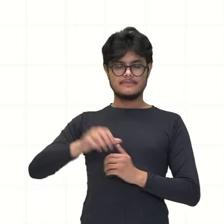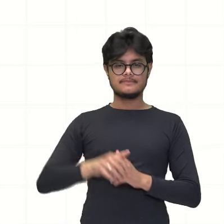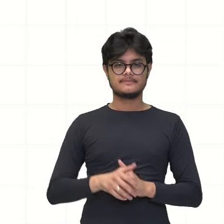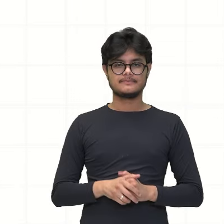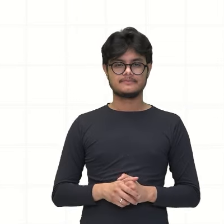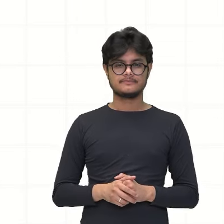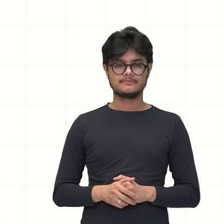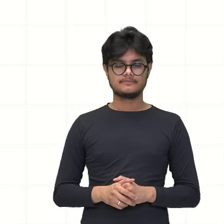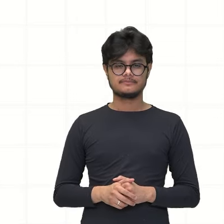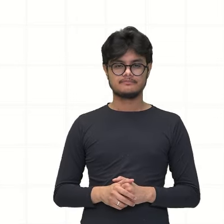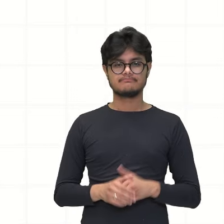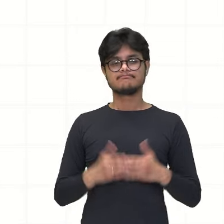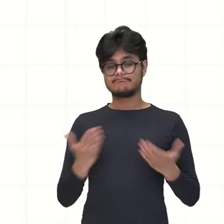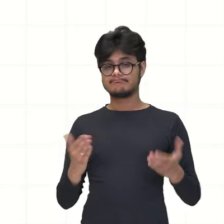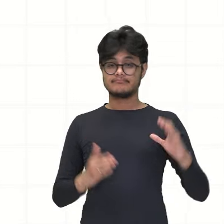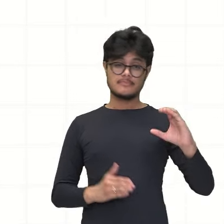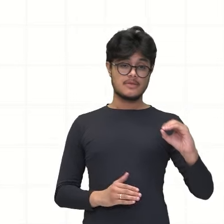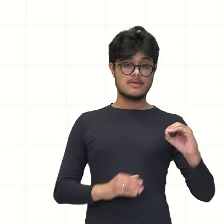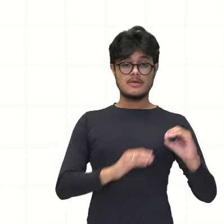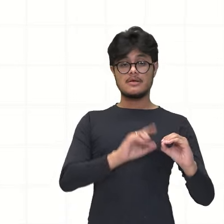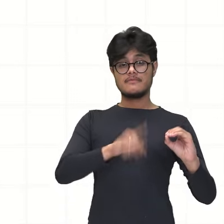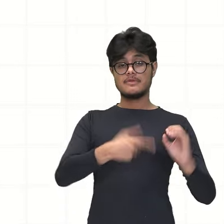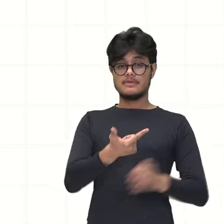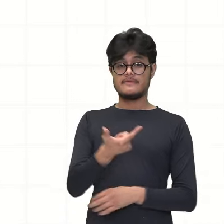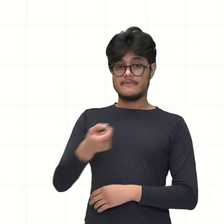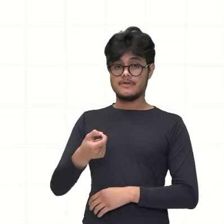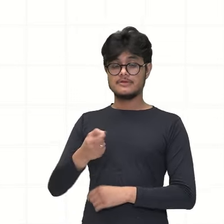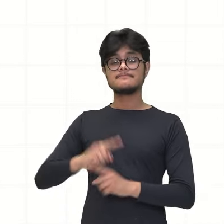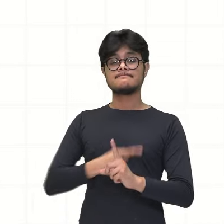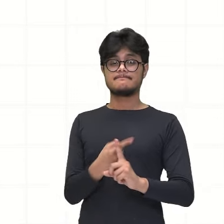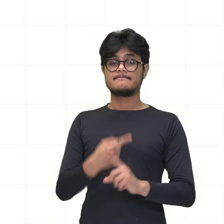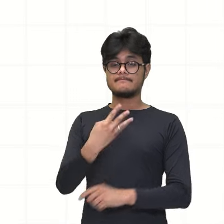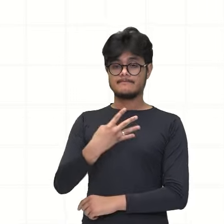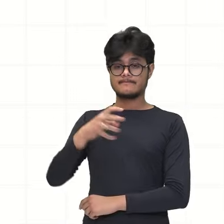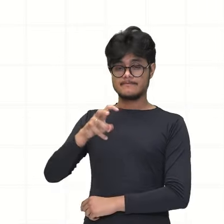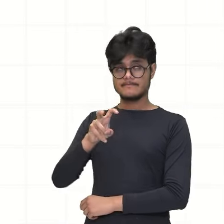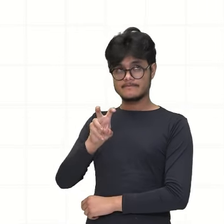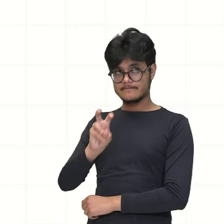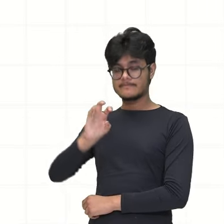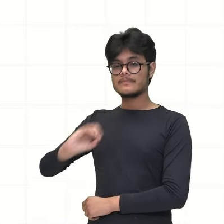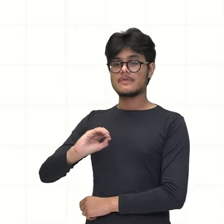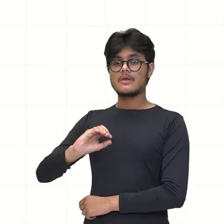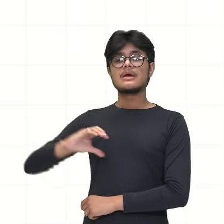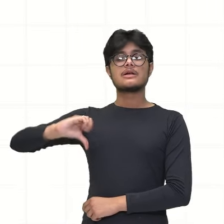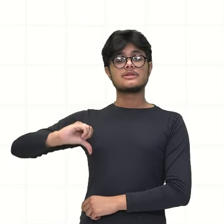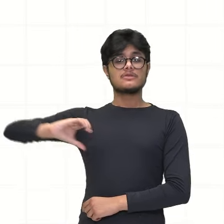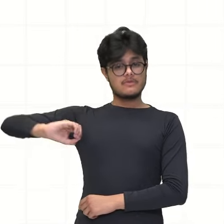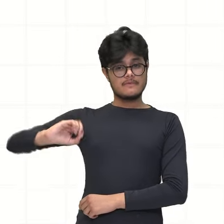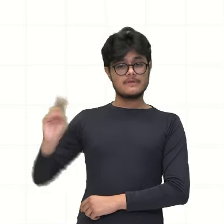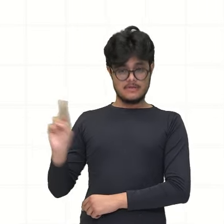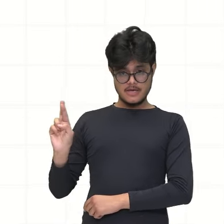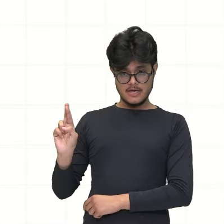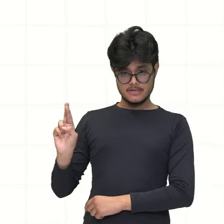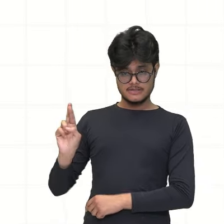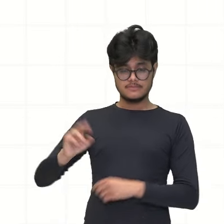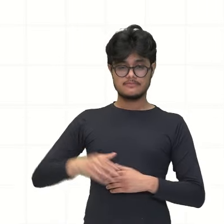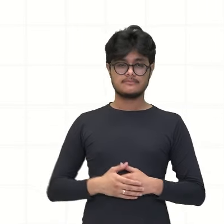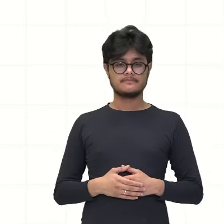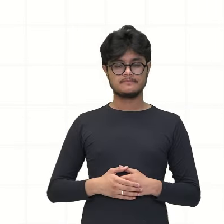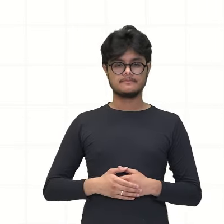450. Então, multiplicando, ó, sempre que eu quero trabalhar a porcentagem, é